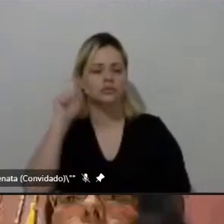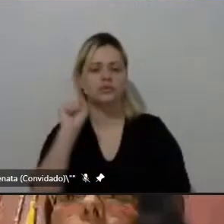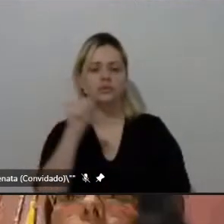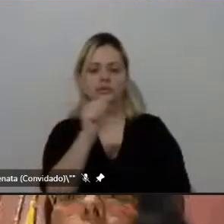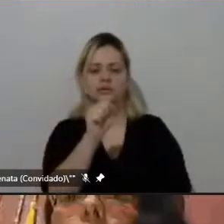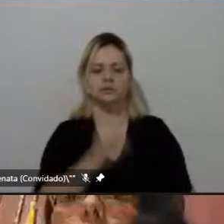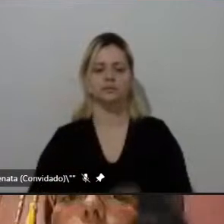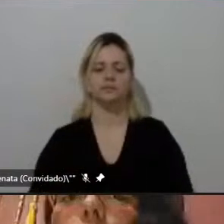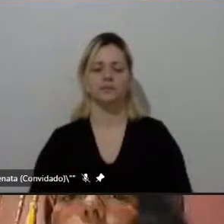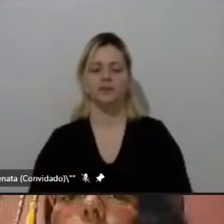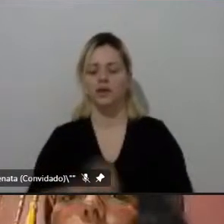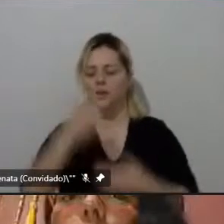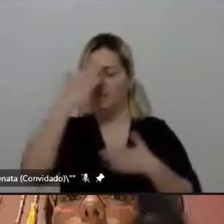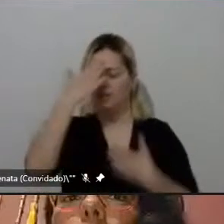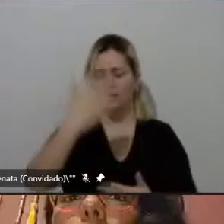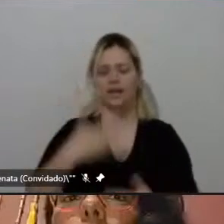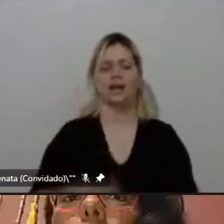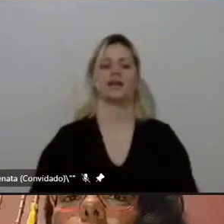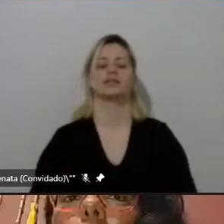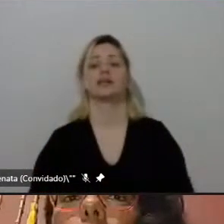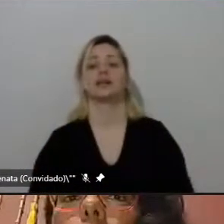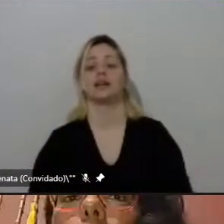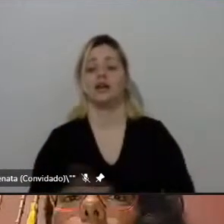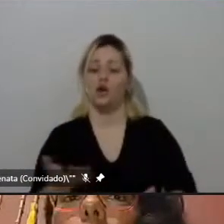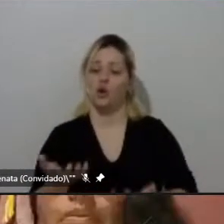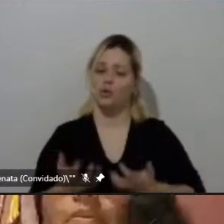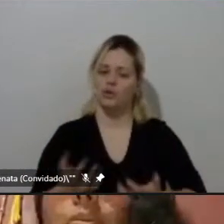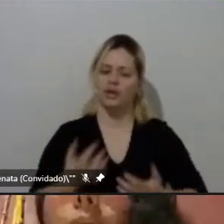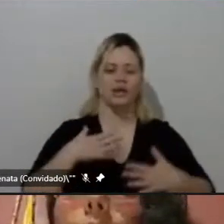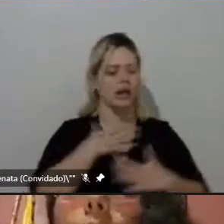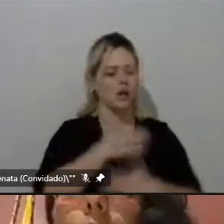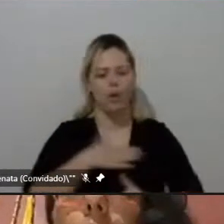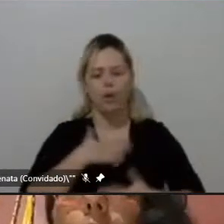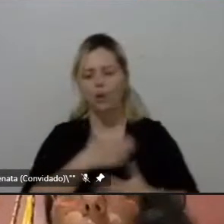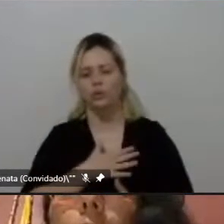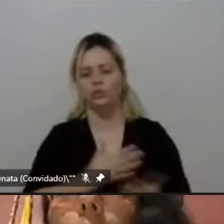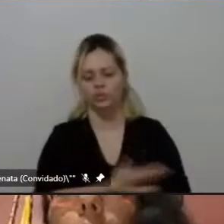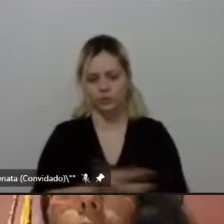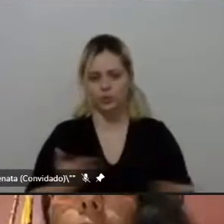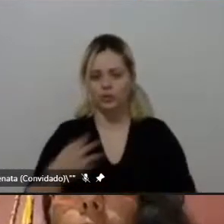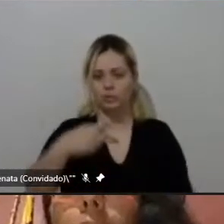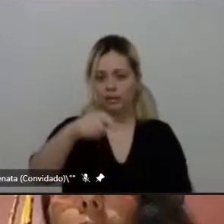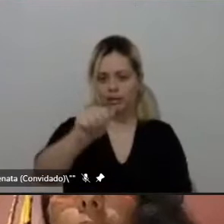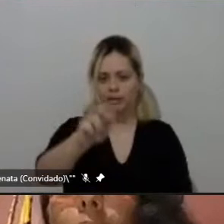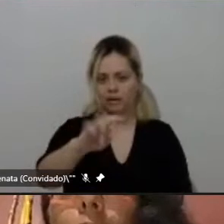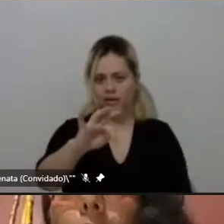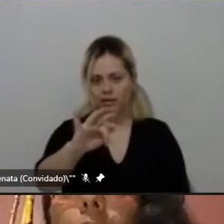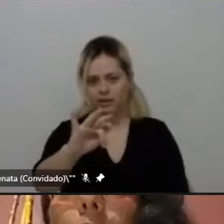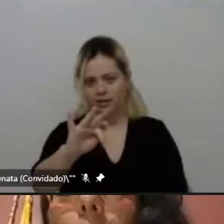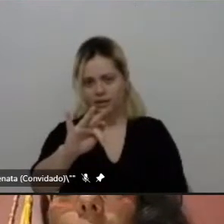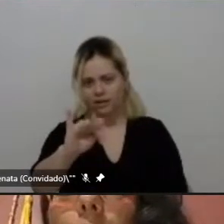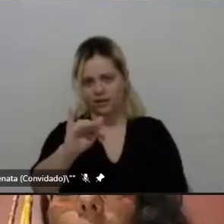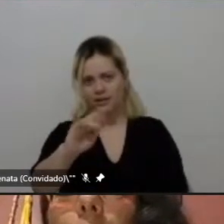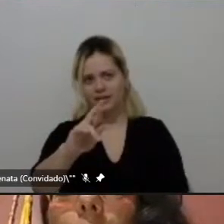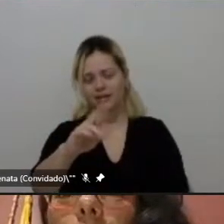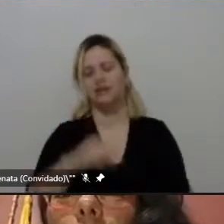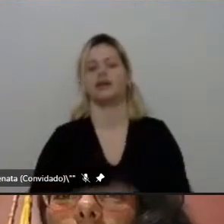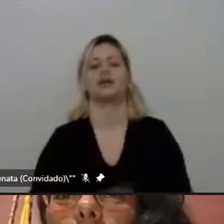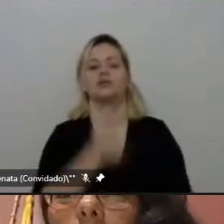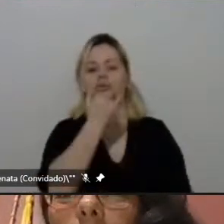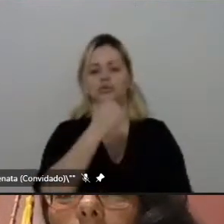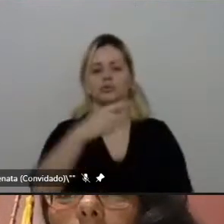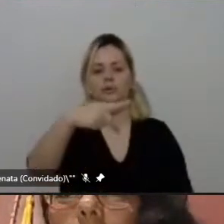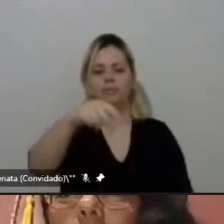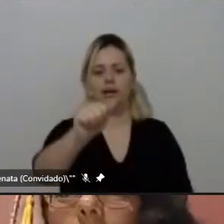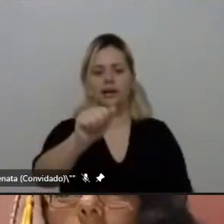Obrigada. Quero aqui agradecer, né, a exposição da Patrícia Cardoso, da Fabiana, professora. É muito